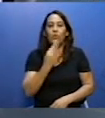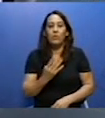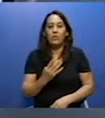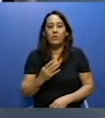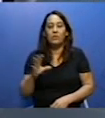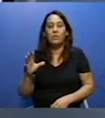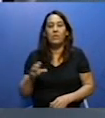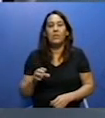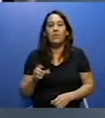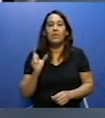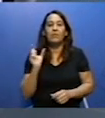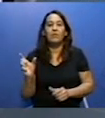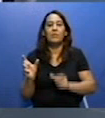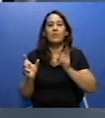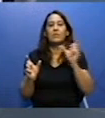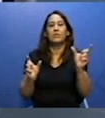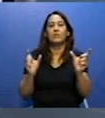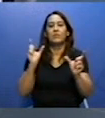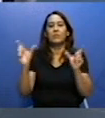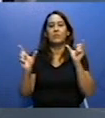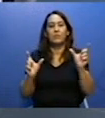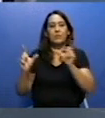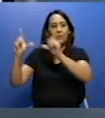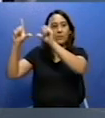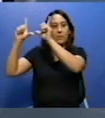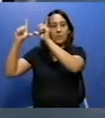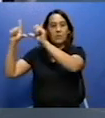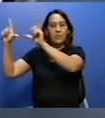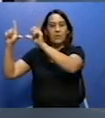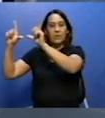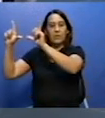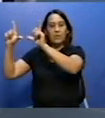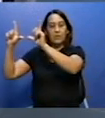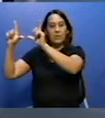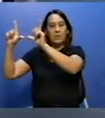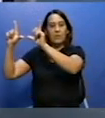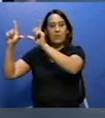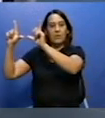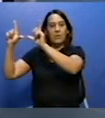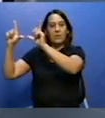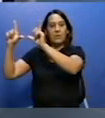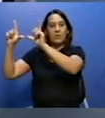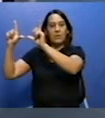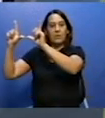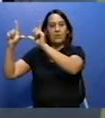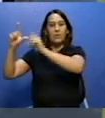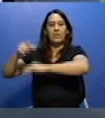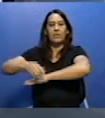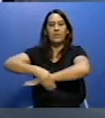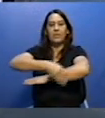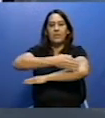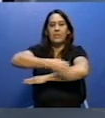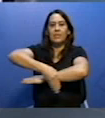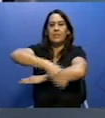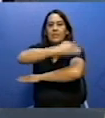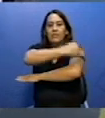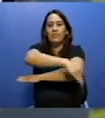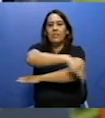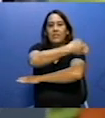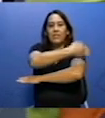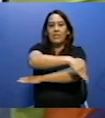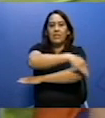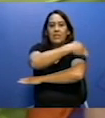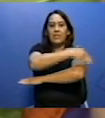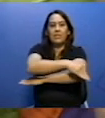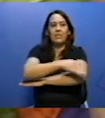essa daqui, ó. É ainda na primeira página, ó, 147, a primeira imagem. Tá vendo essa avenida aqui, ó? É a